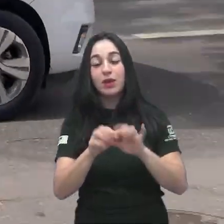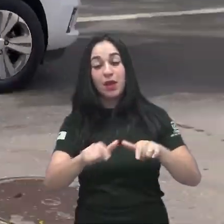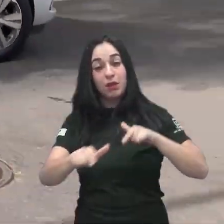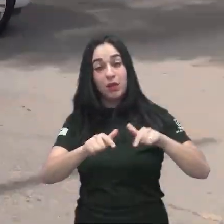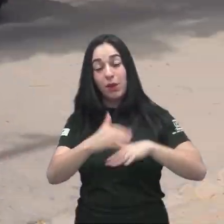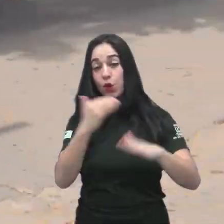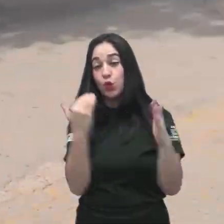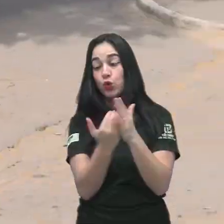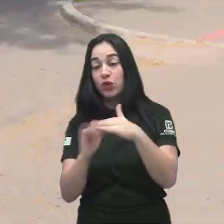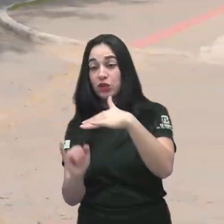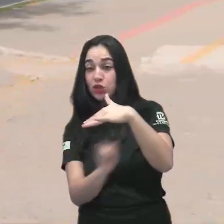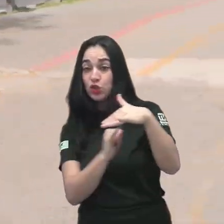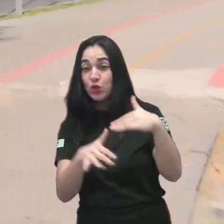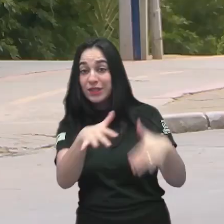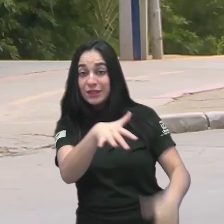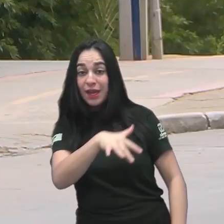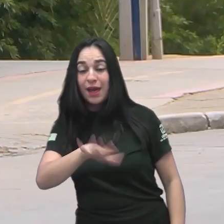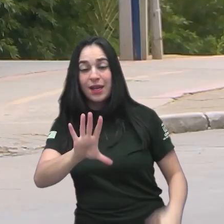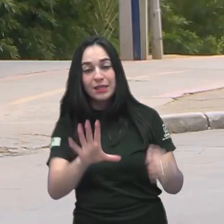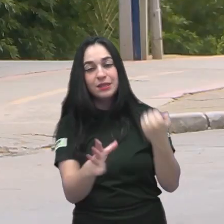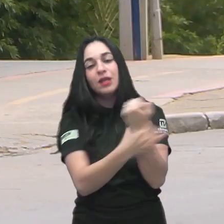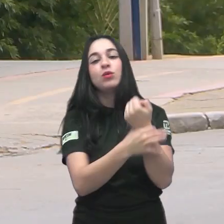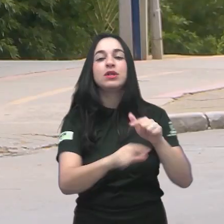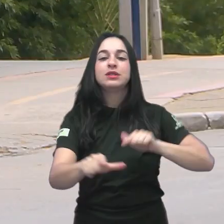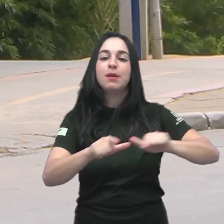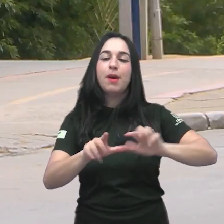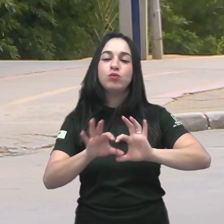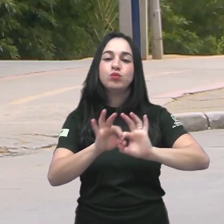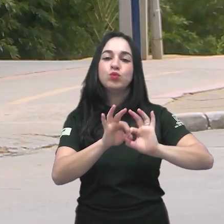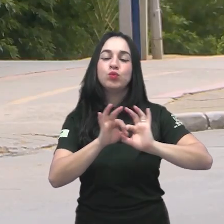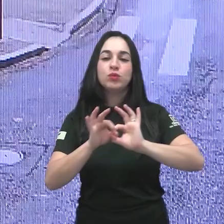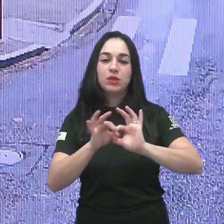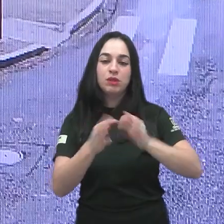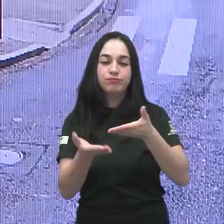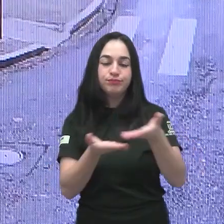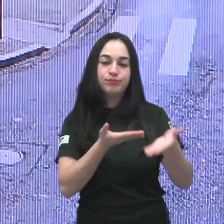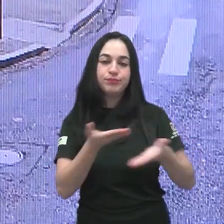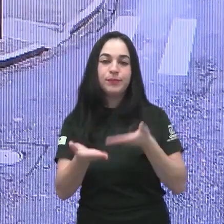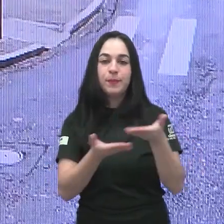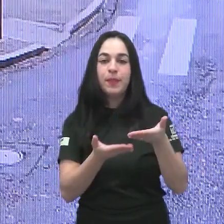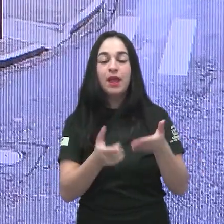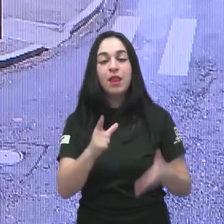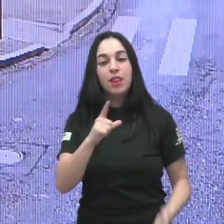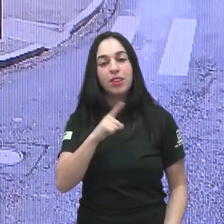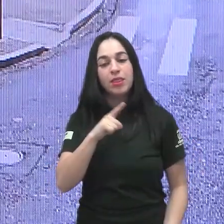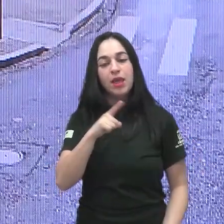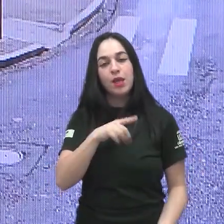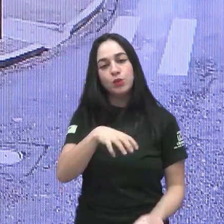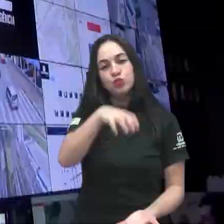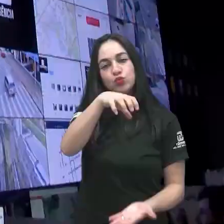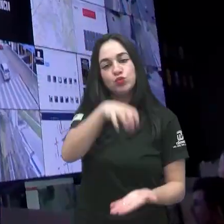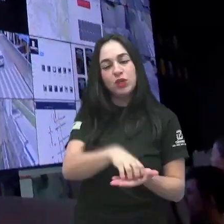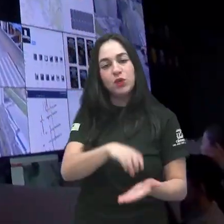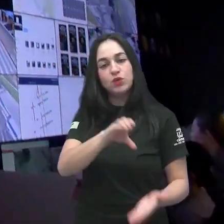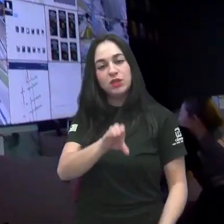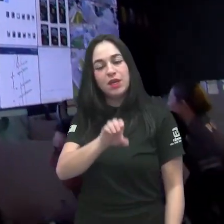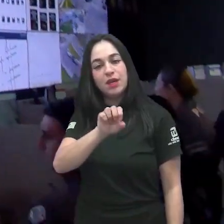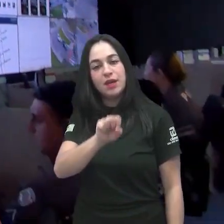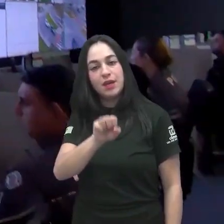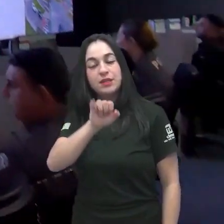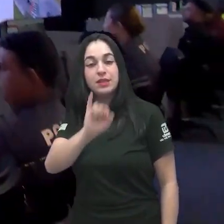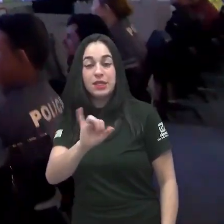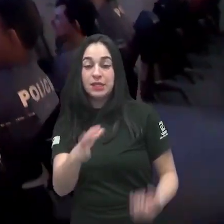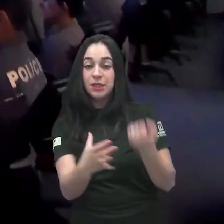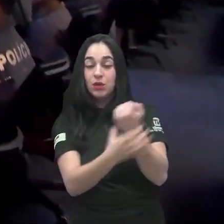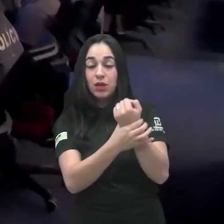um trabalho integrado com todos os órgãos de segurança da cidade. As operações contam com o apoio do Centro de Segurança